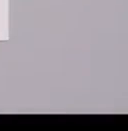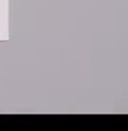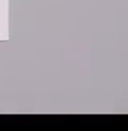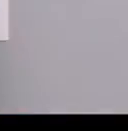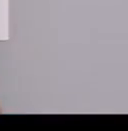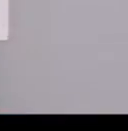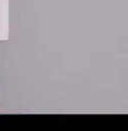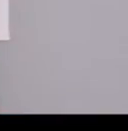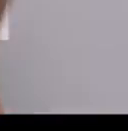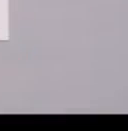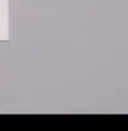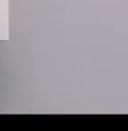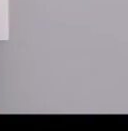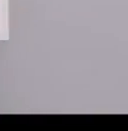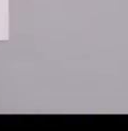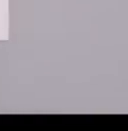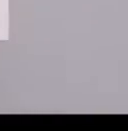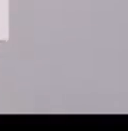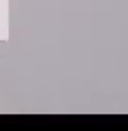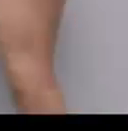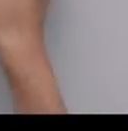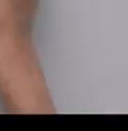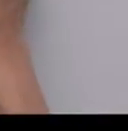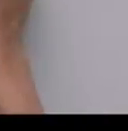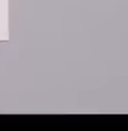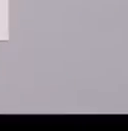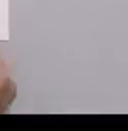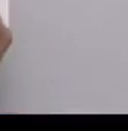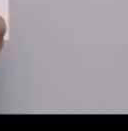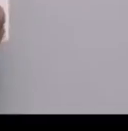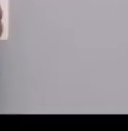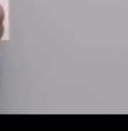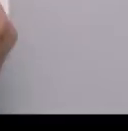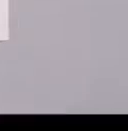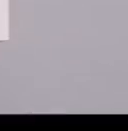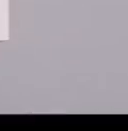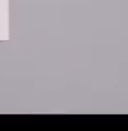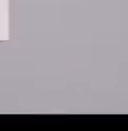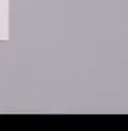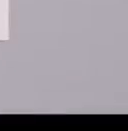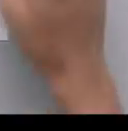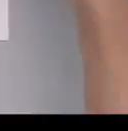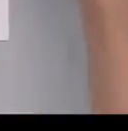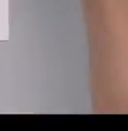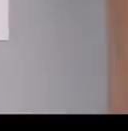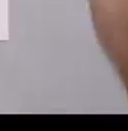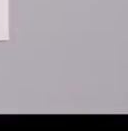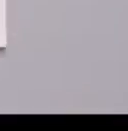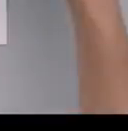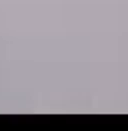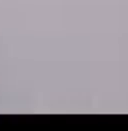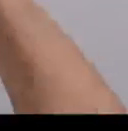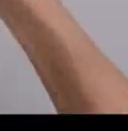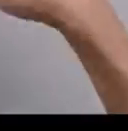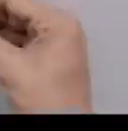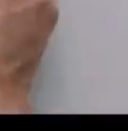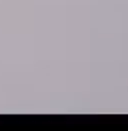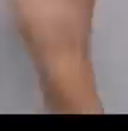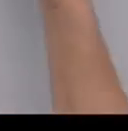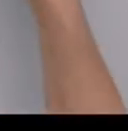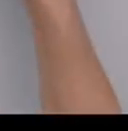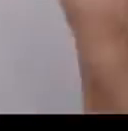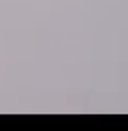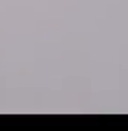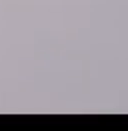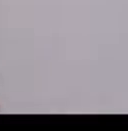as capitais e julgam as ações eleitorais do seu estado, além de fazer a apuração e realizar grande parte do processo eleitoral. Já